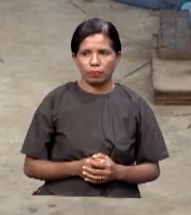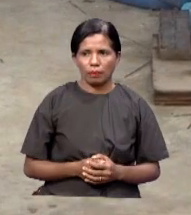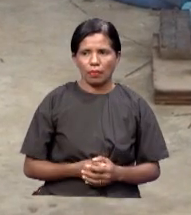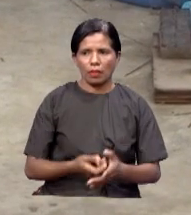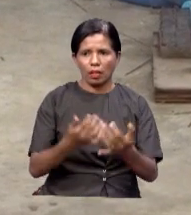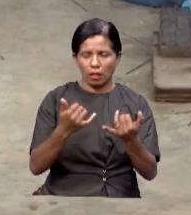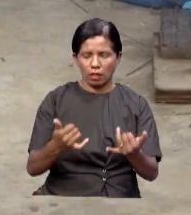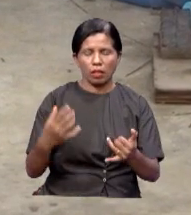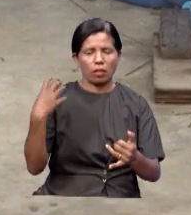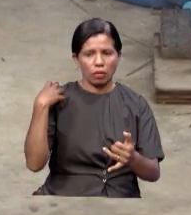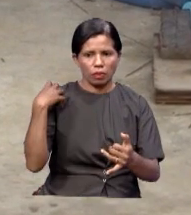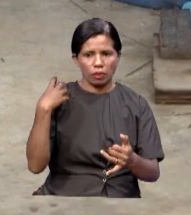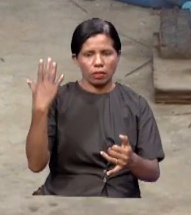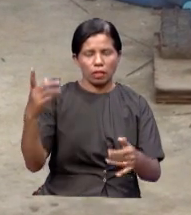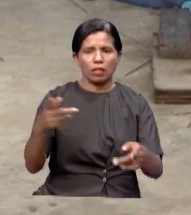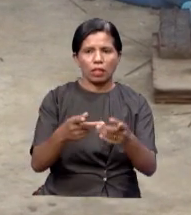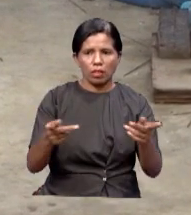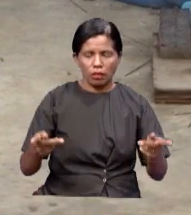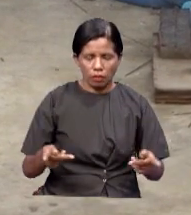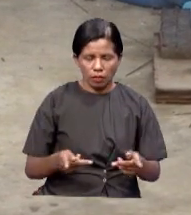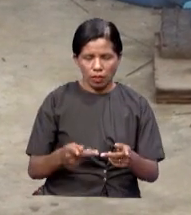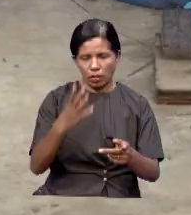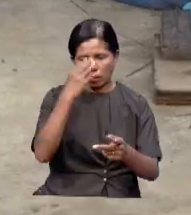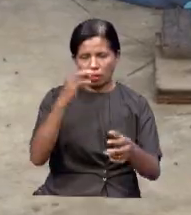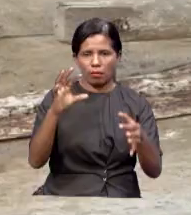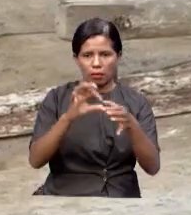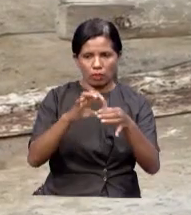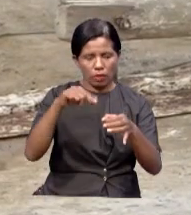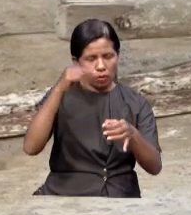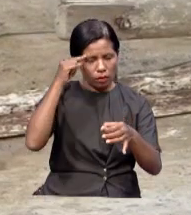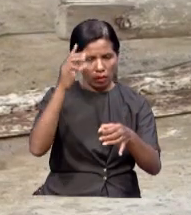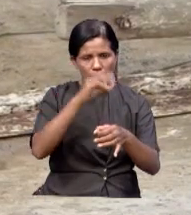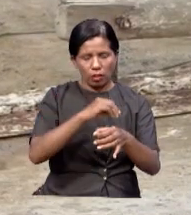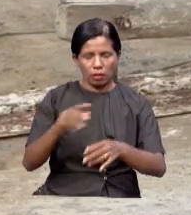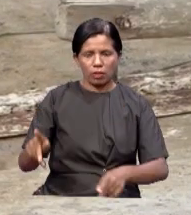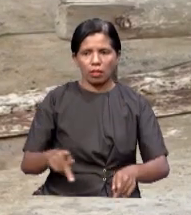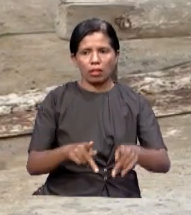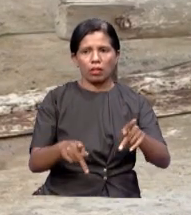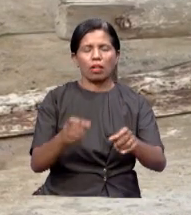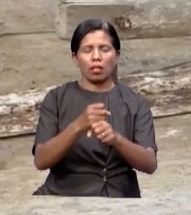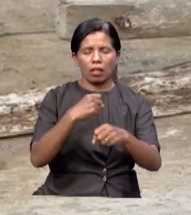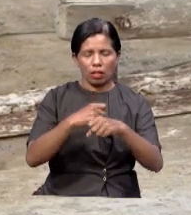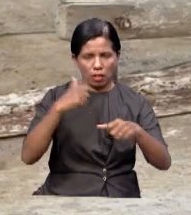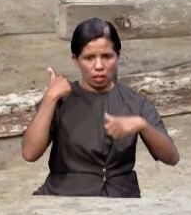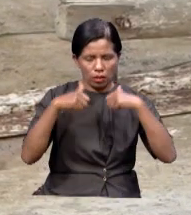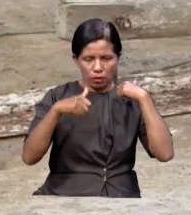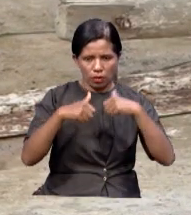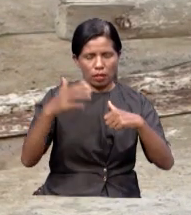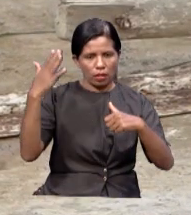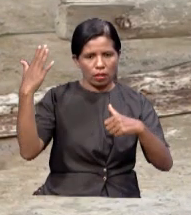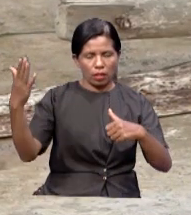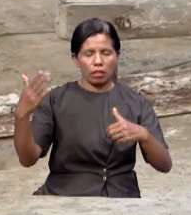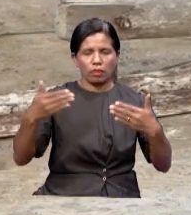um edifício refere, sai fatem descansa, ba membro governo, no funcionário público Sira, nebe halau atividade e a